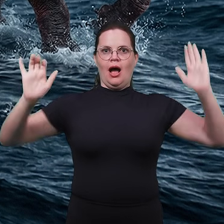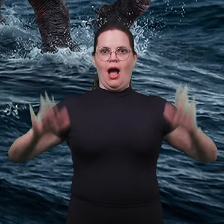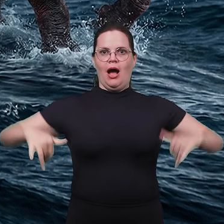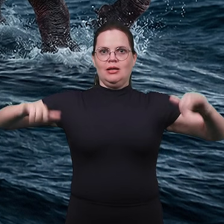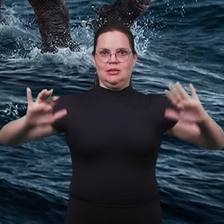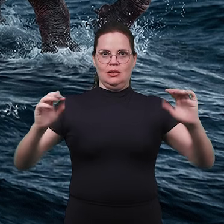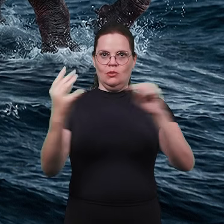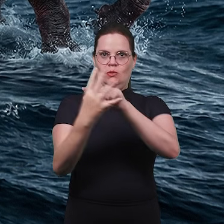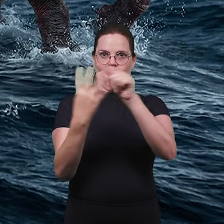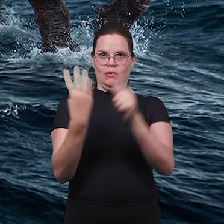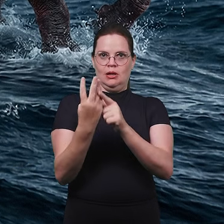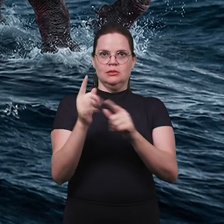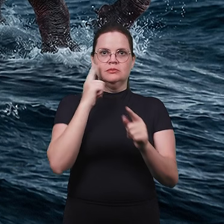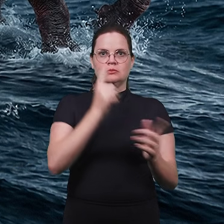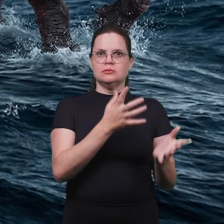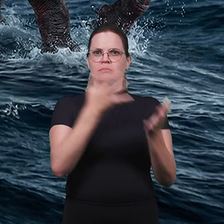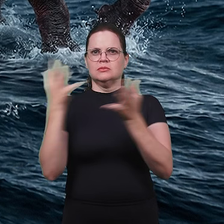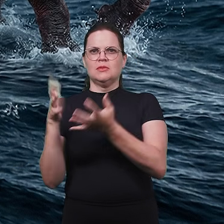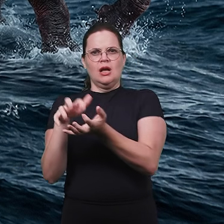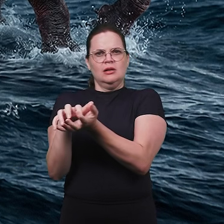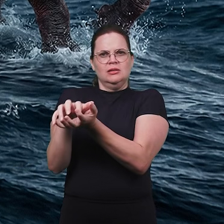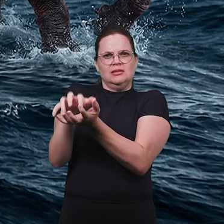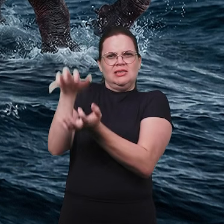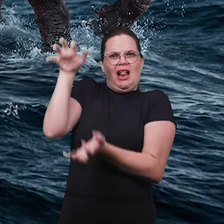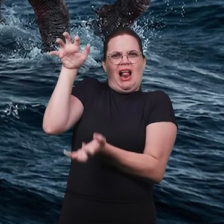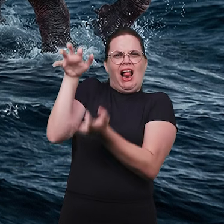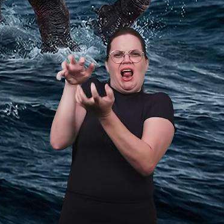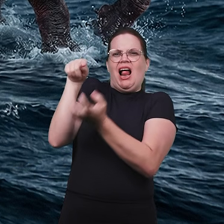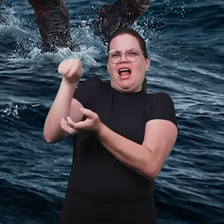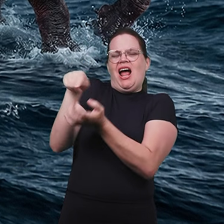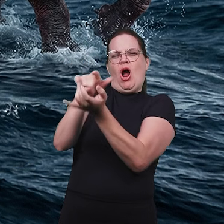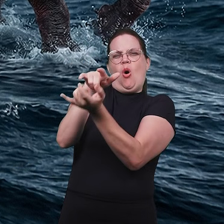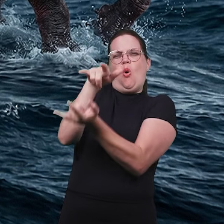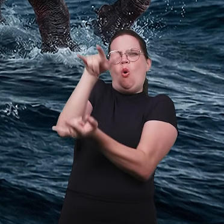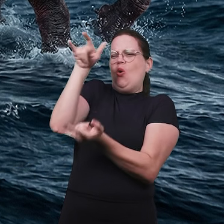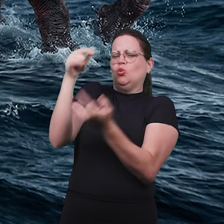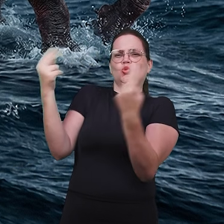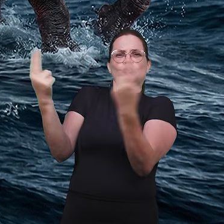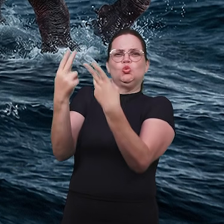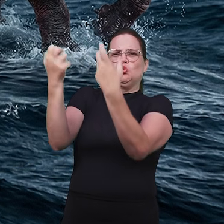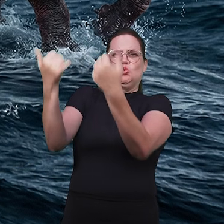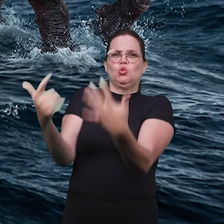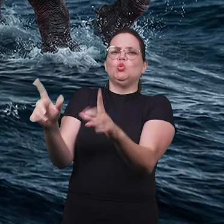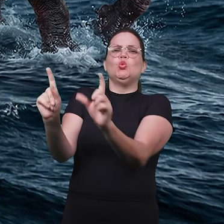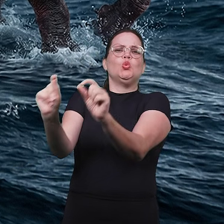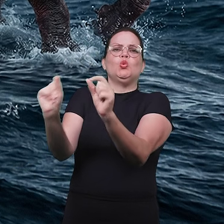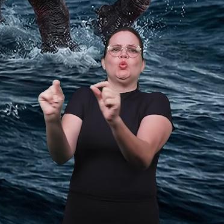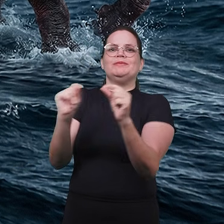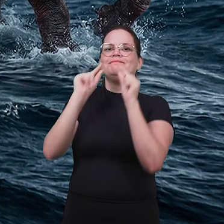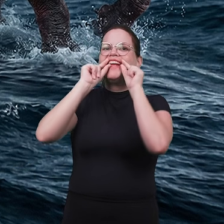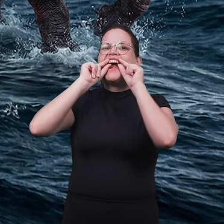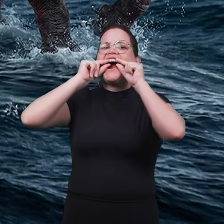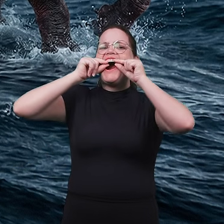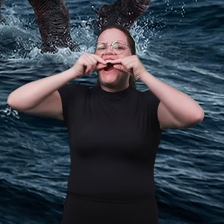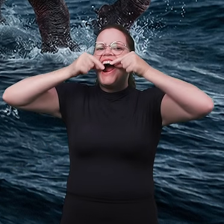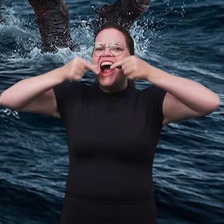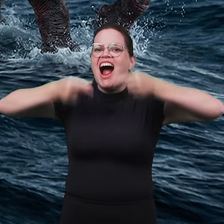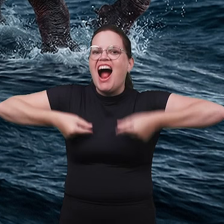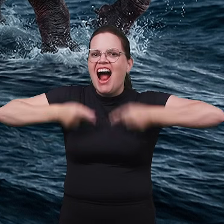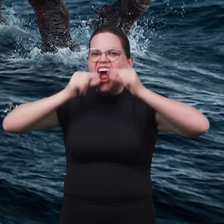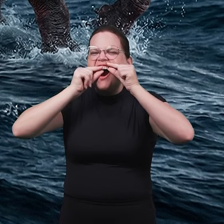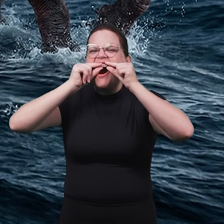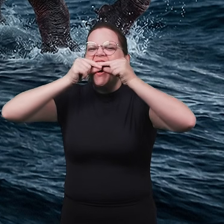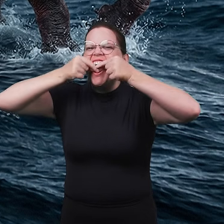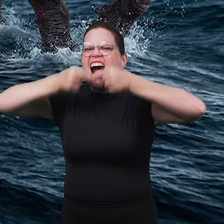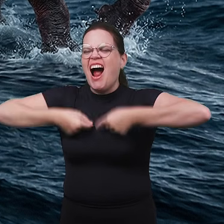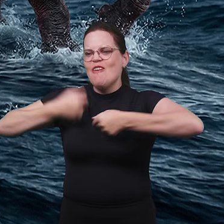Vejam. E depois o animal terrível e espantoso, esse animal, então, ele é indescritível. Ele está colocado ali